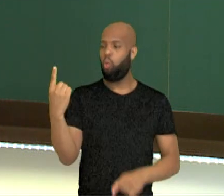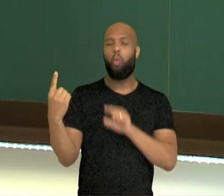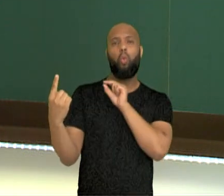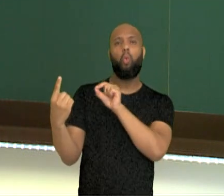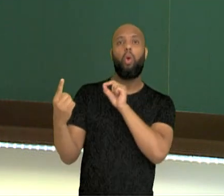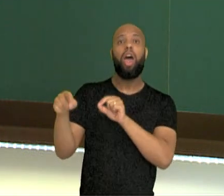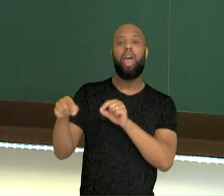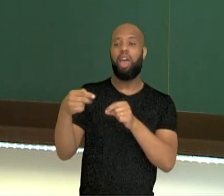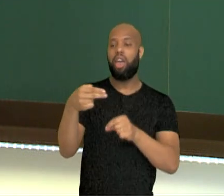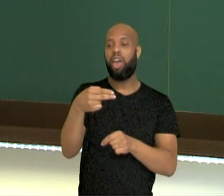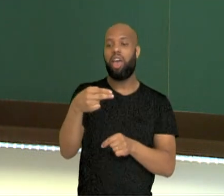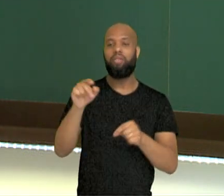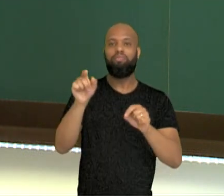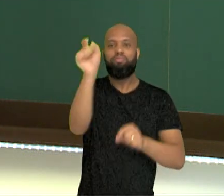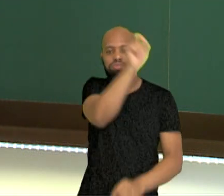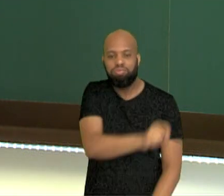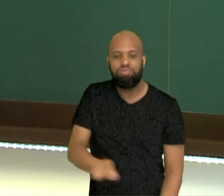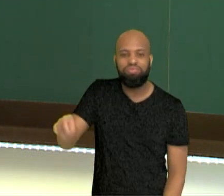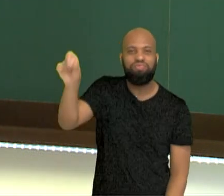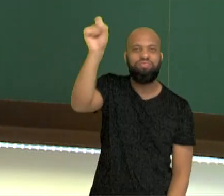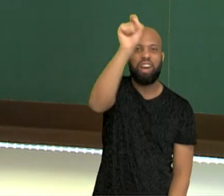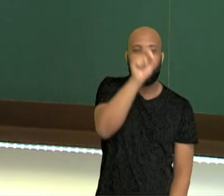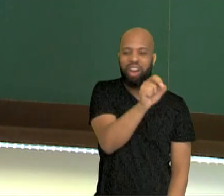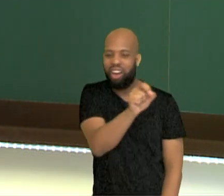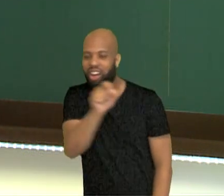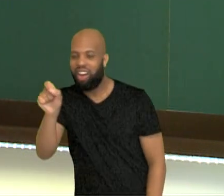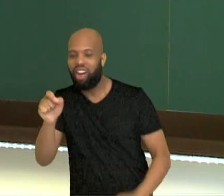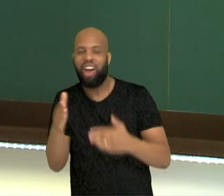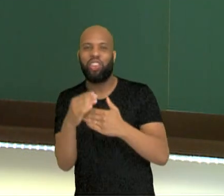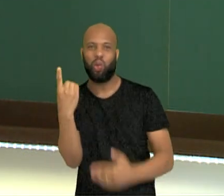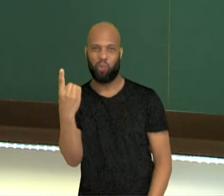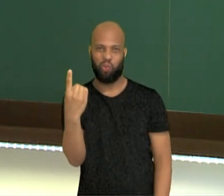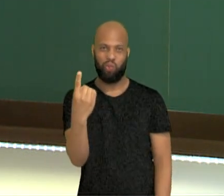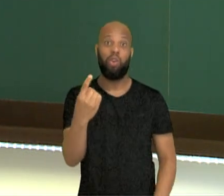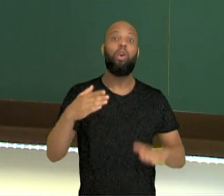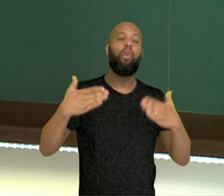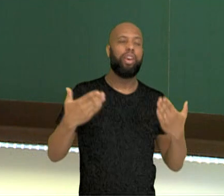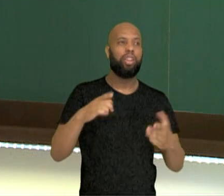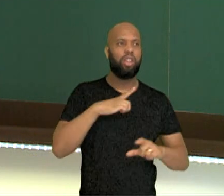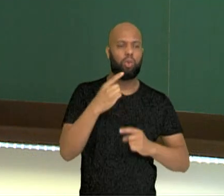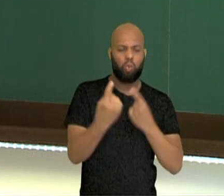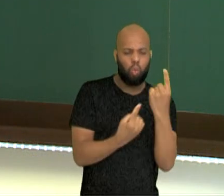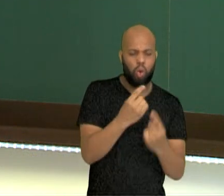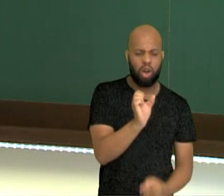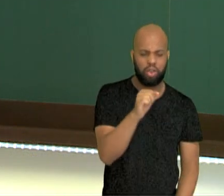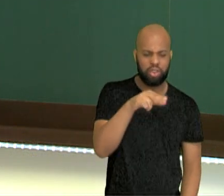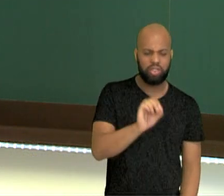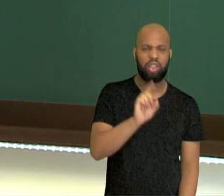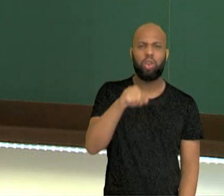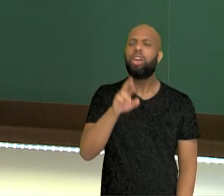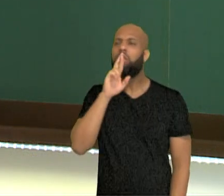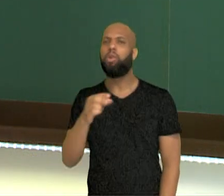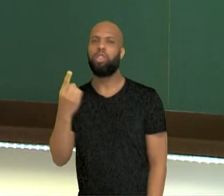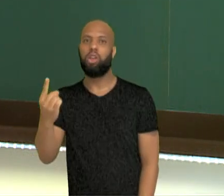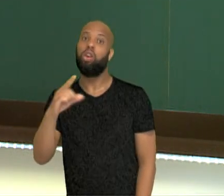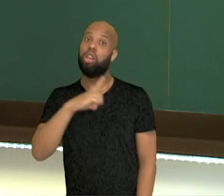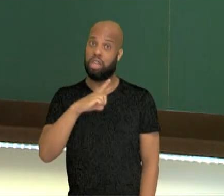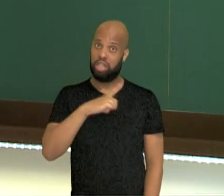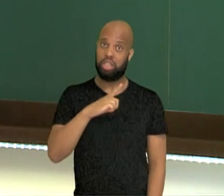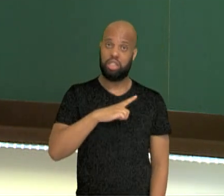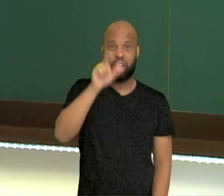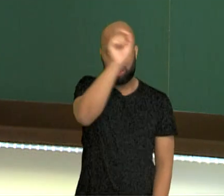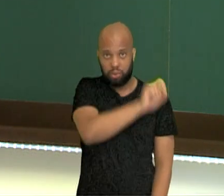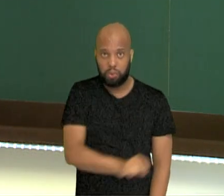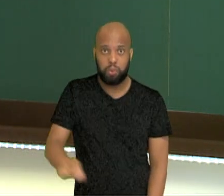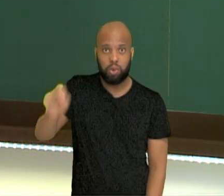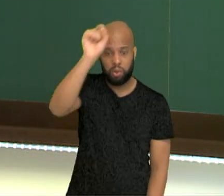da circunferência, né? Lembrando que qual seno que é igual a 1? A gente tem a tabelinha dos arcos